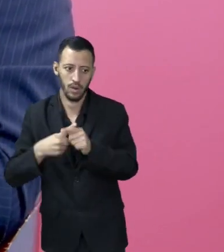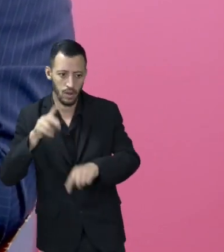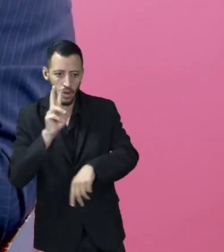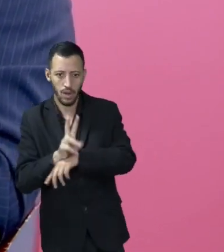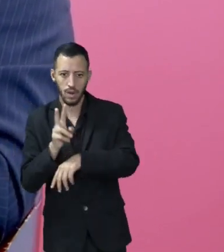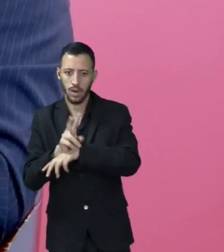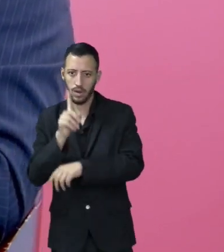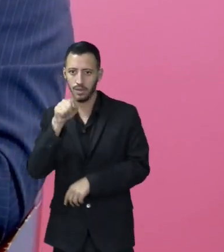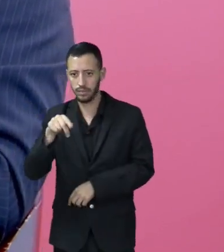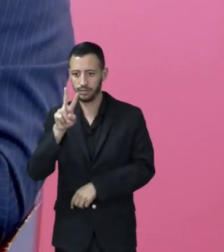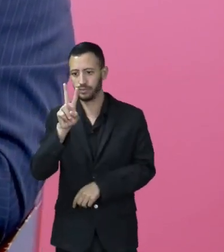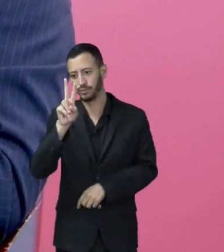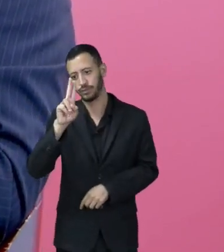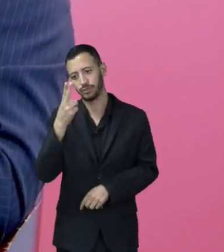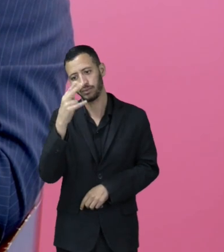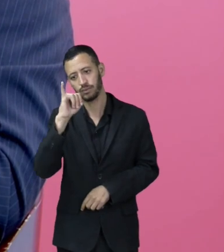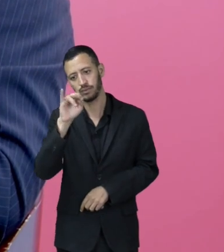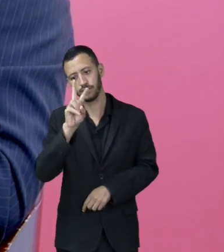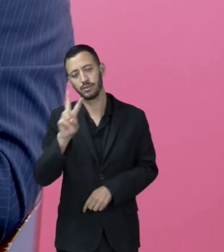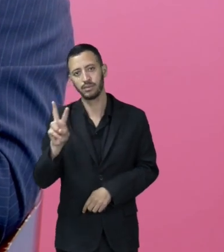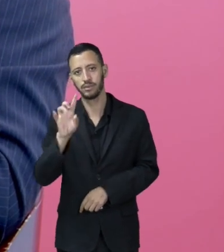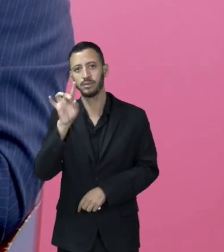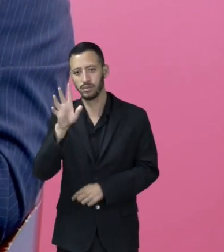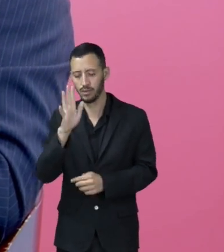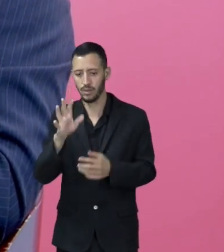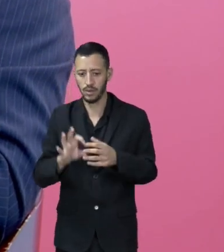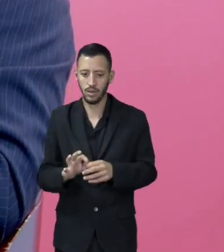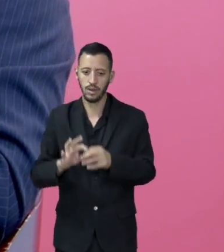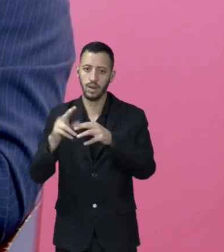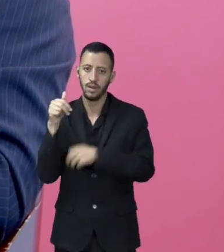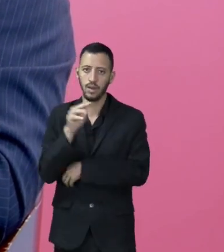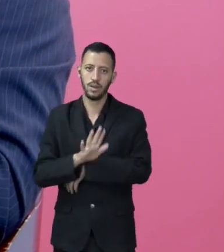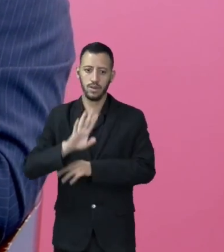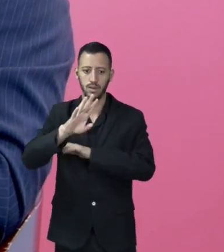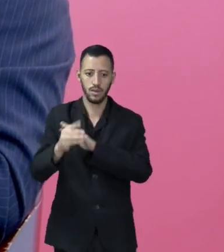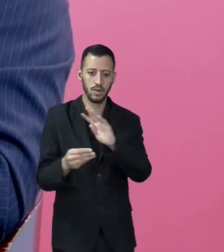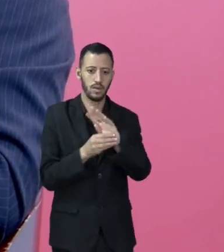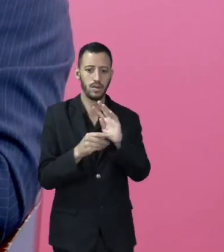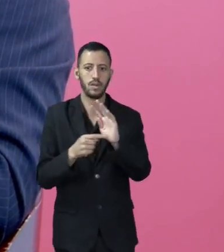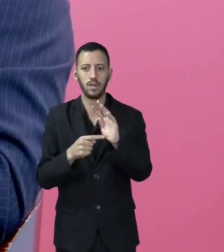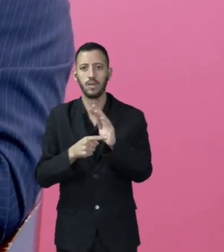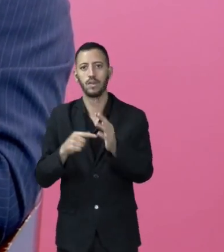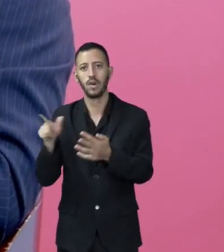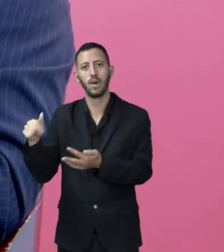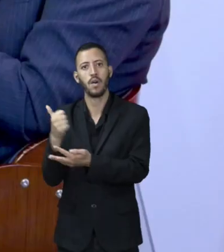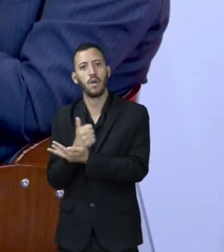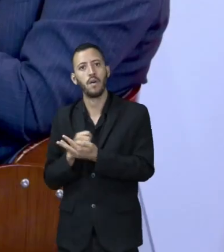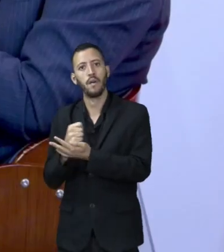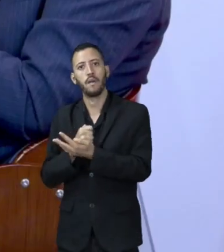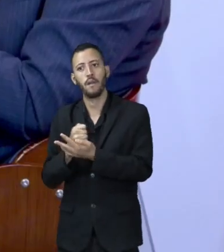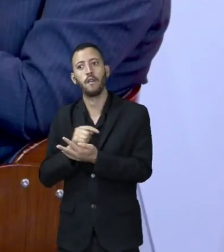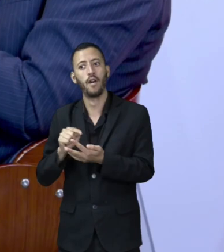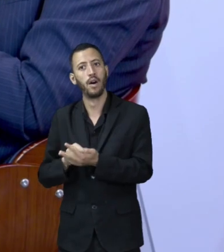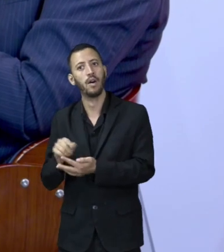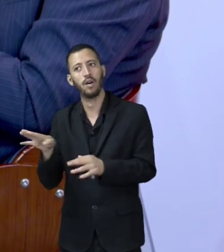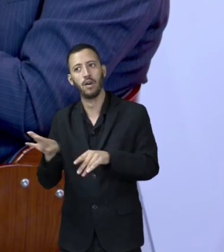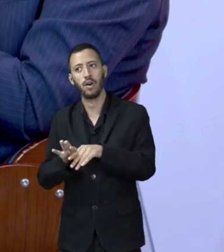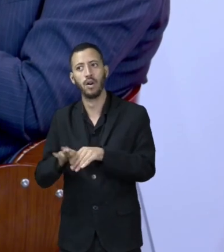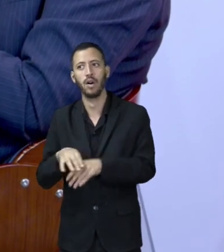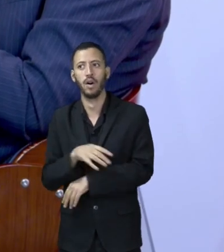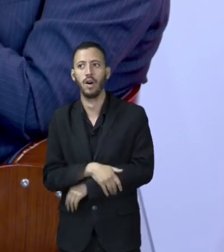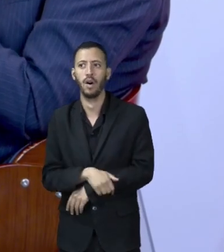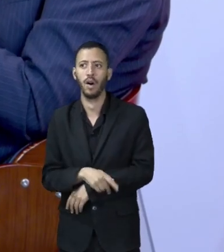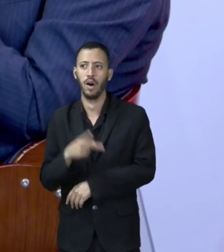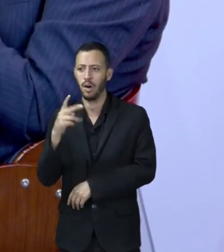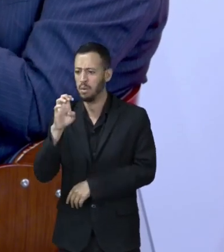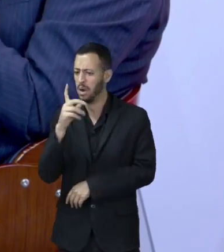prevenção ao HIV. Né? Você, inclusive, liderou nacionalmente a pauta da prescrição farmacêutica de PrEP e PEP,